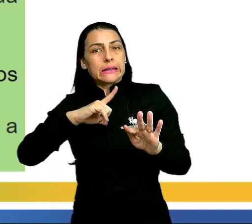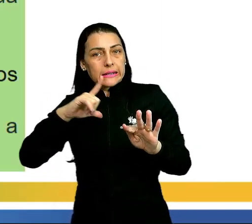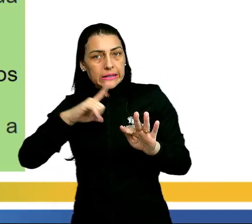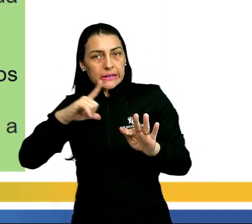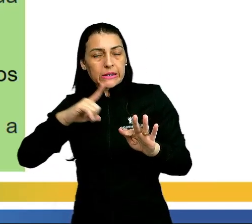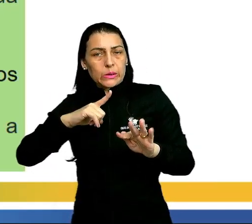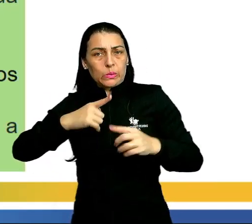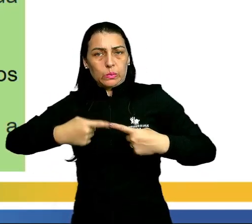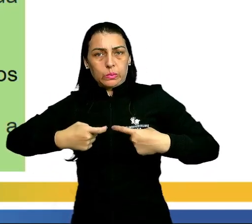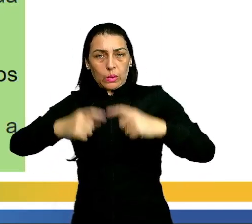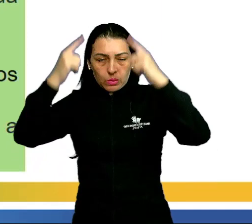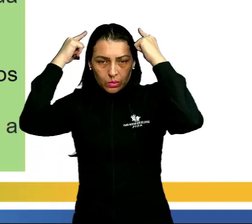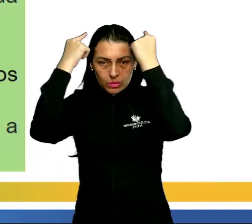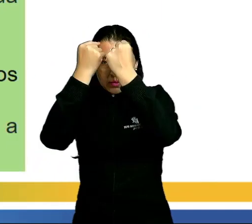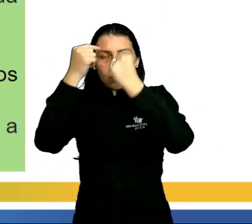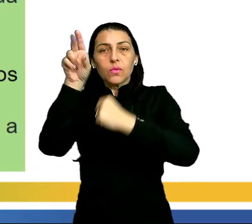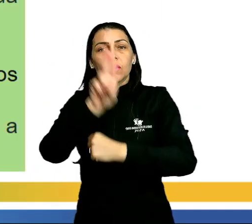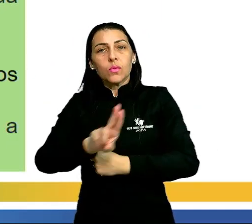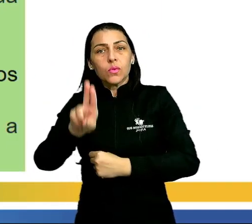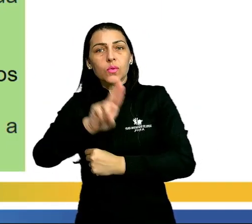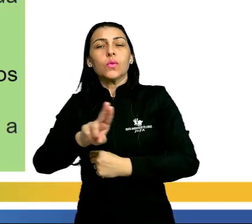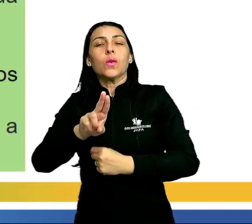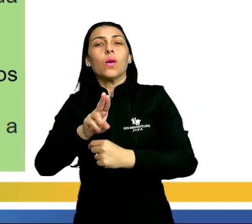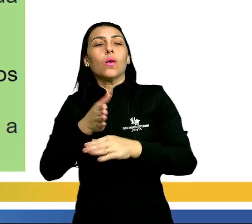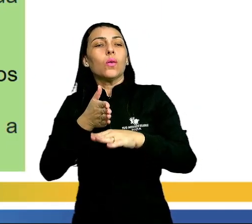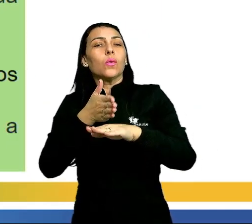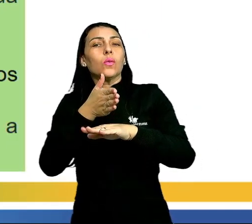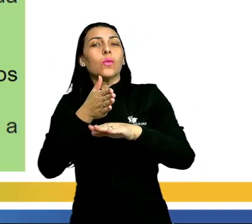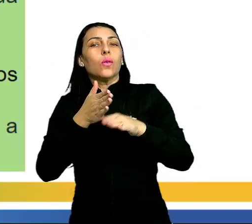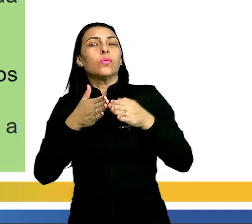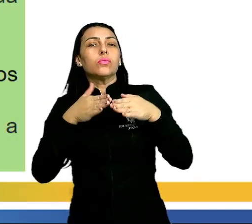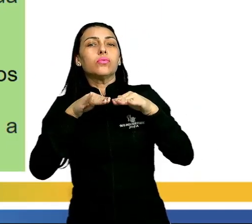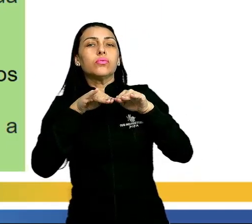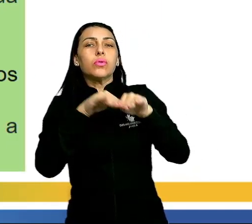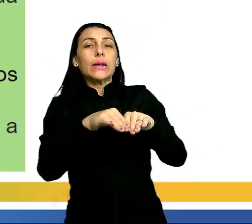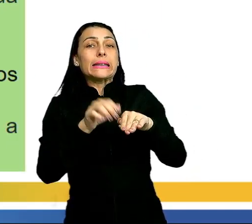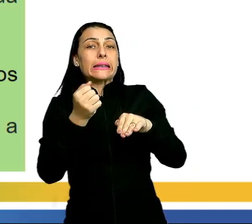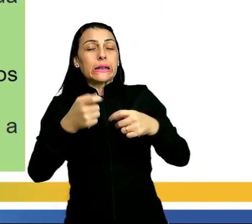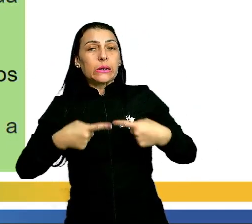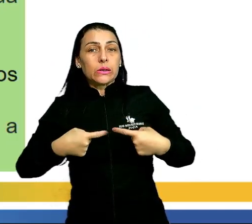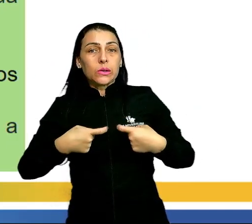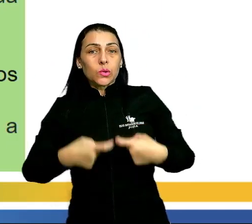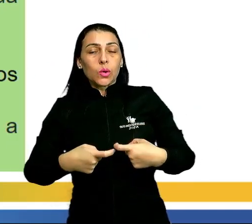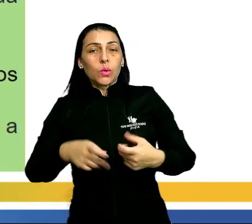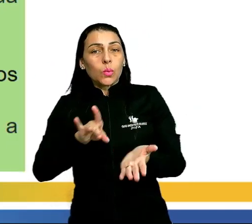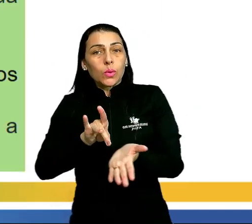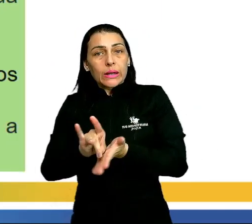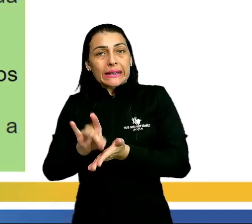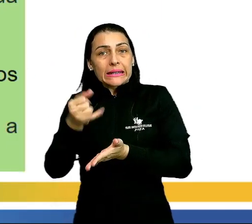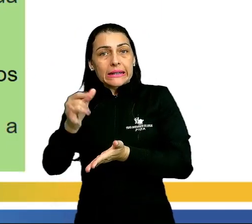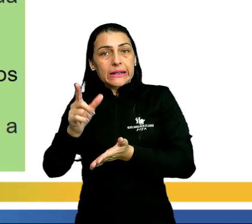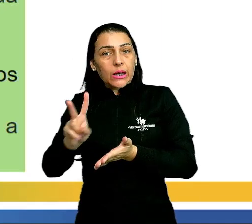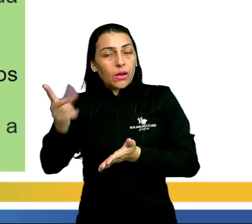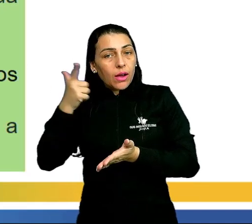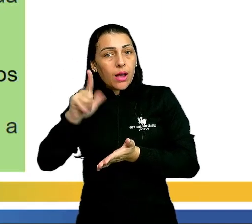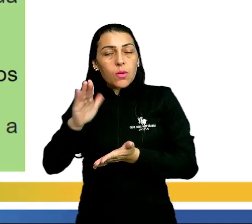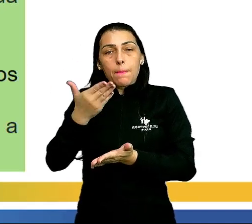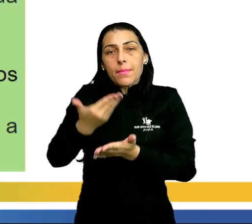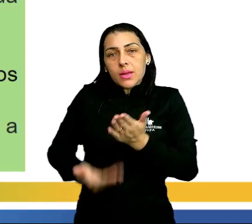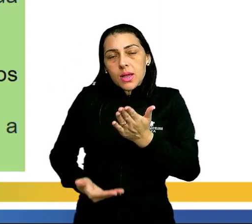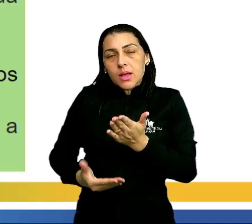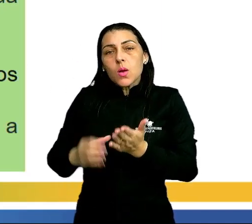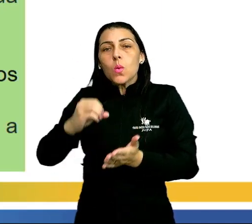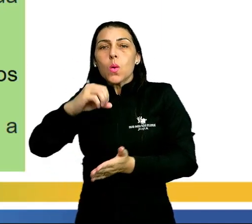grande guerreiro grego que foi consultar um oráculo sobre se empreitasse uma guerra contra o inimigo, se seria vitorioso, e o